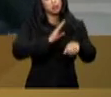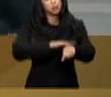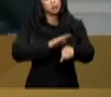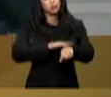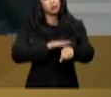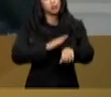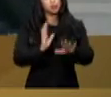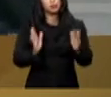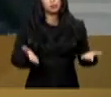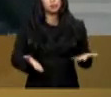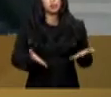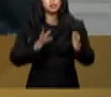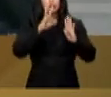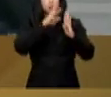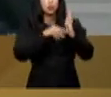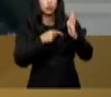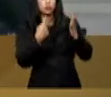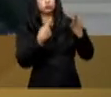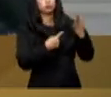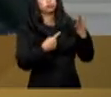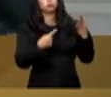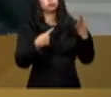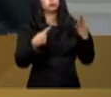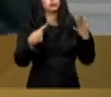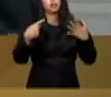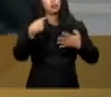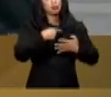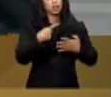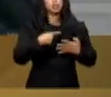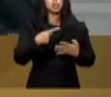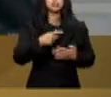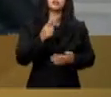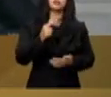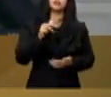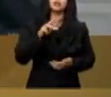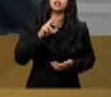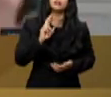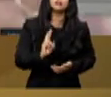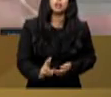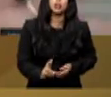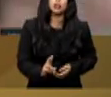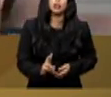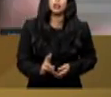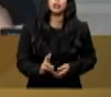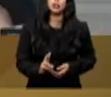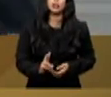parecer da Procuradoria-Geral da República, exatamente